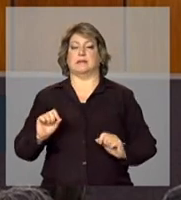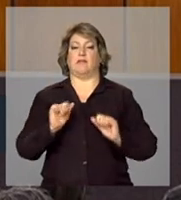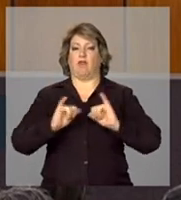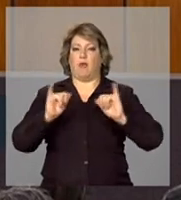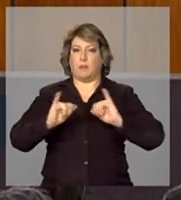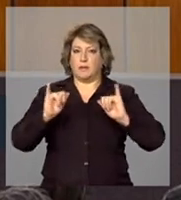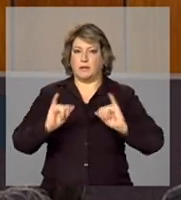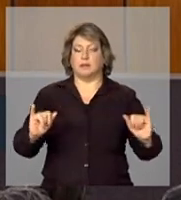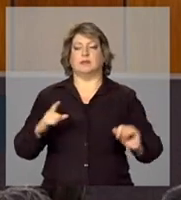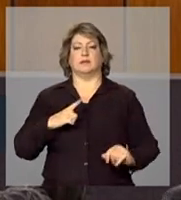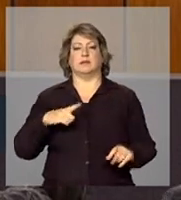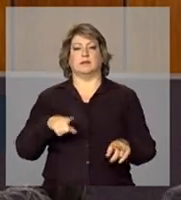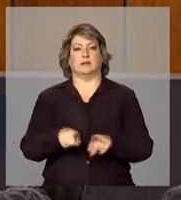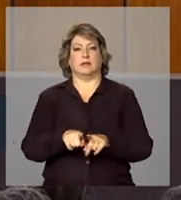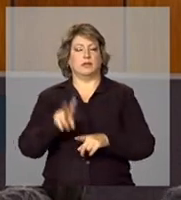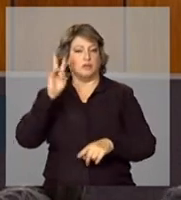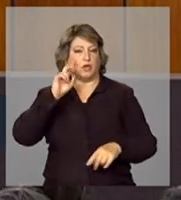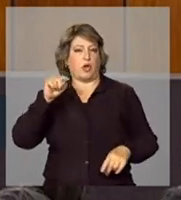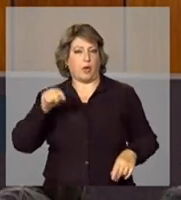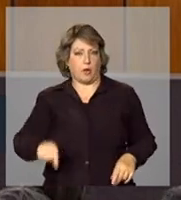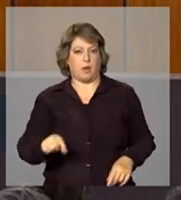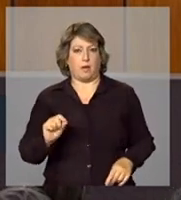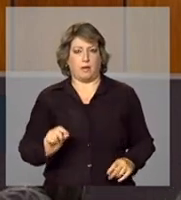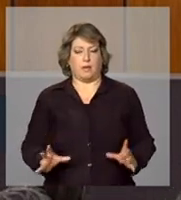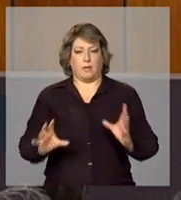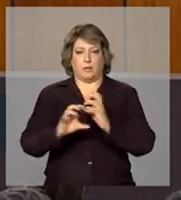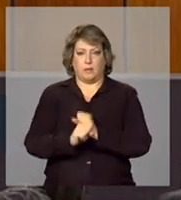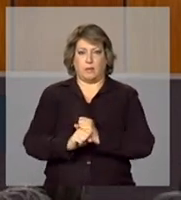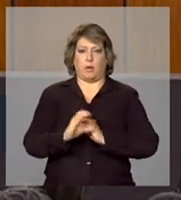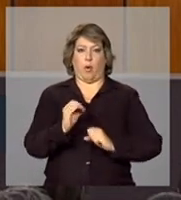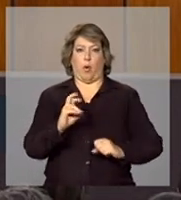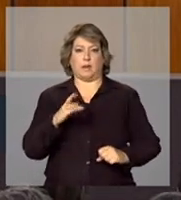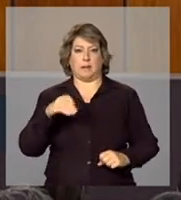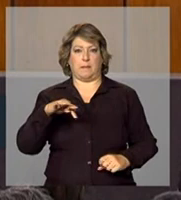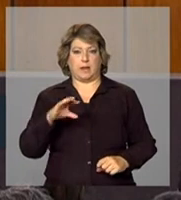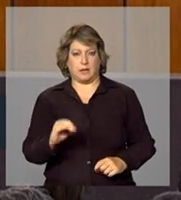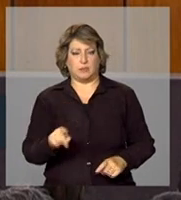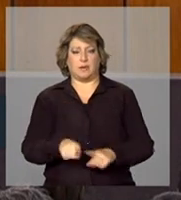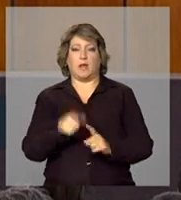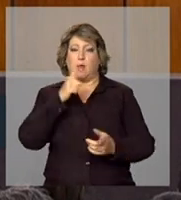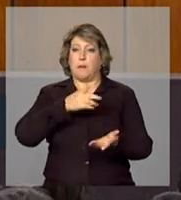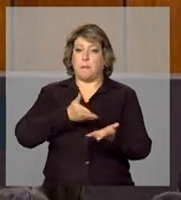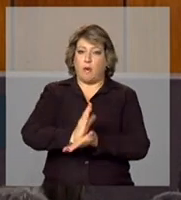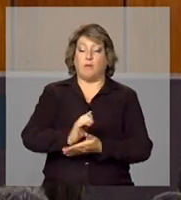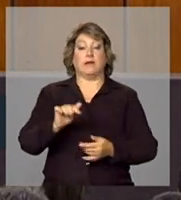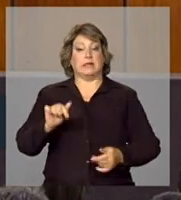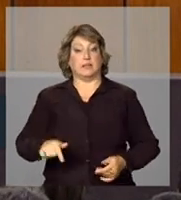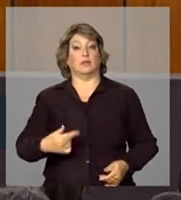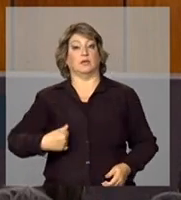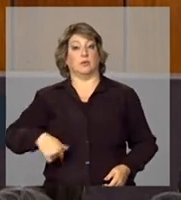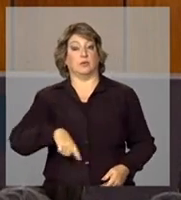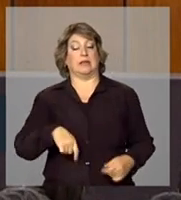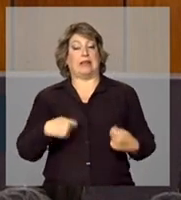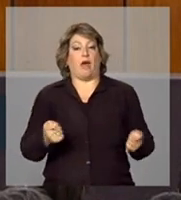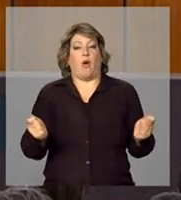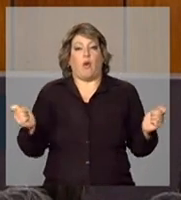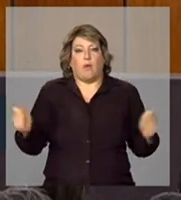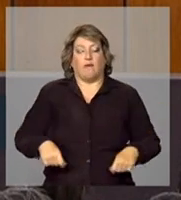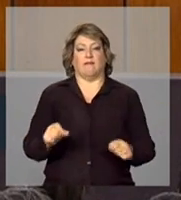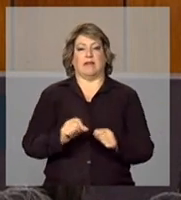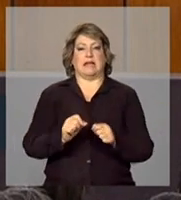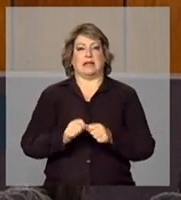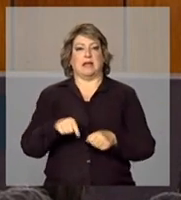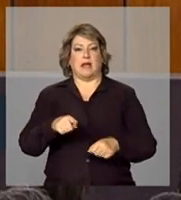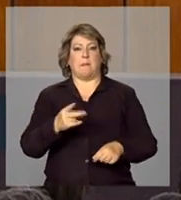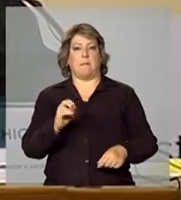inclusive da execução orçamentária em função do atraso da aprovação do orçamento se nos dá melhores condições para